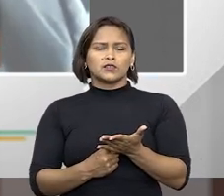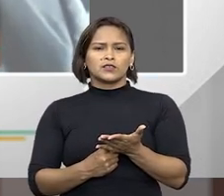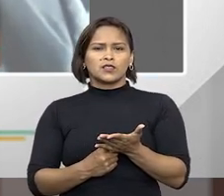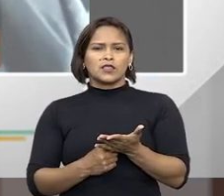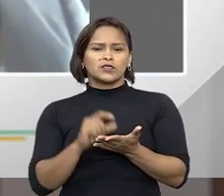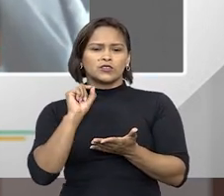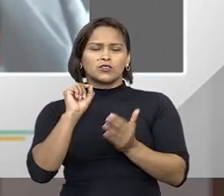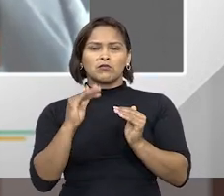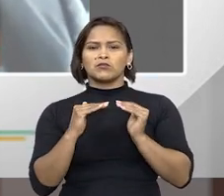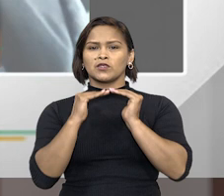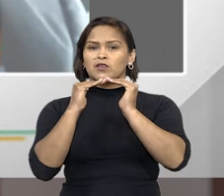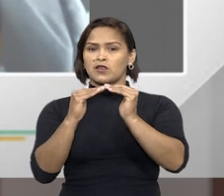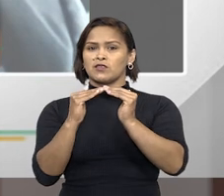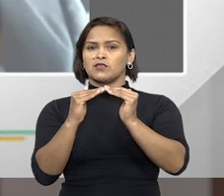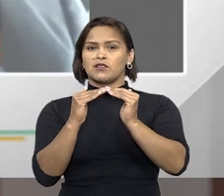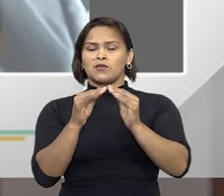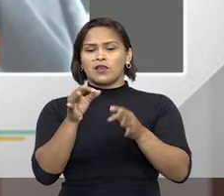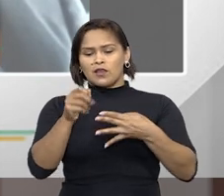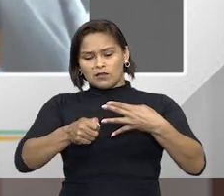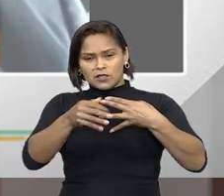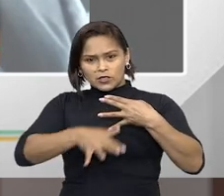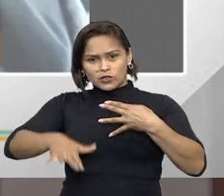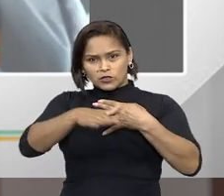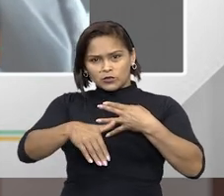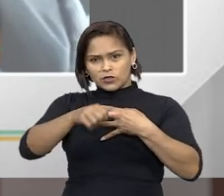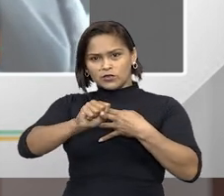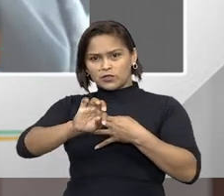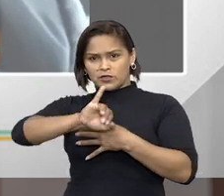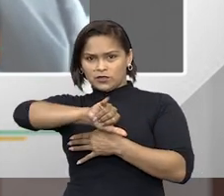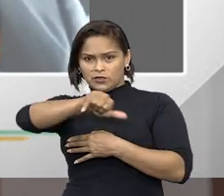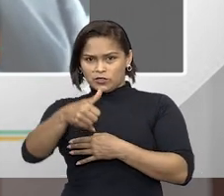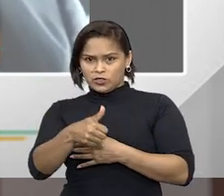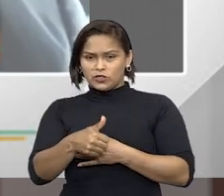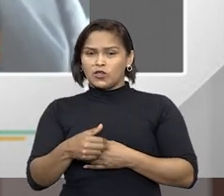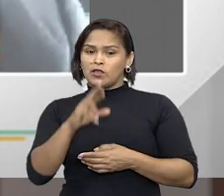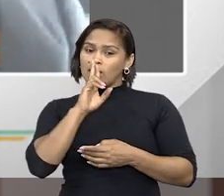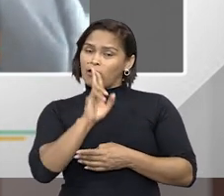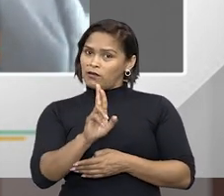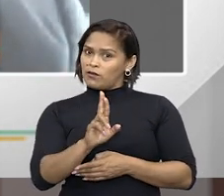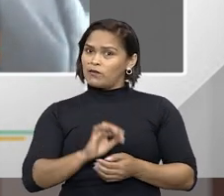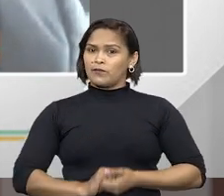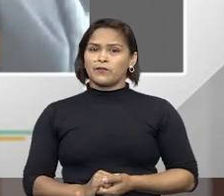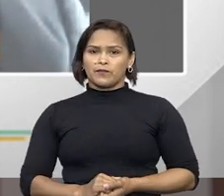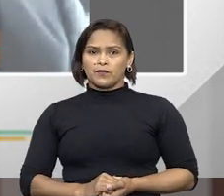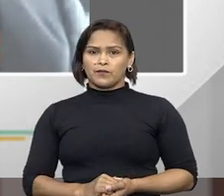estabelece a jurisprudência do Superior Tribunal de Justiça a respeito.